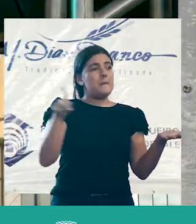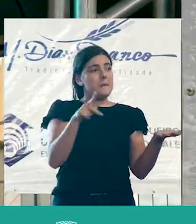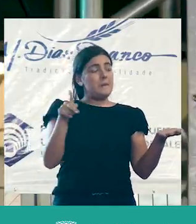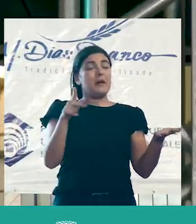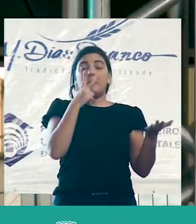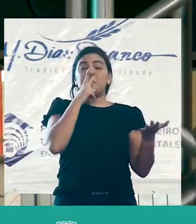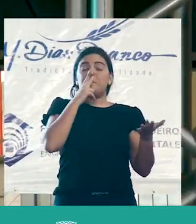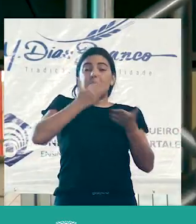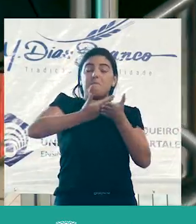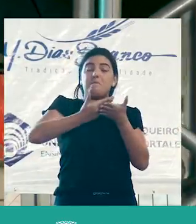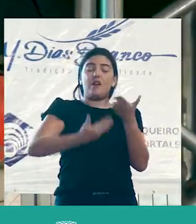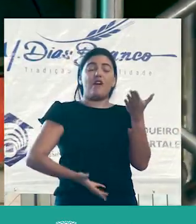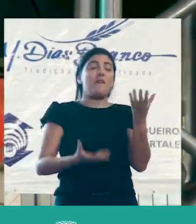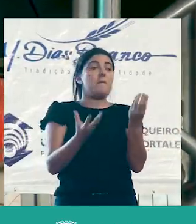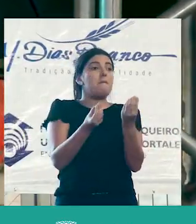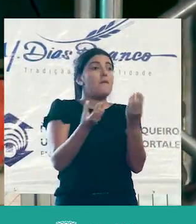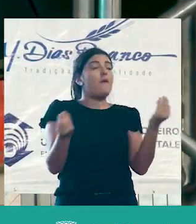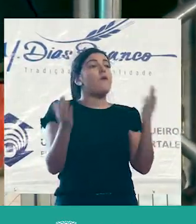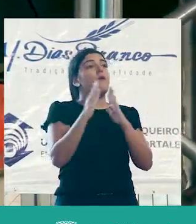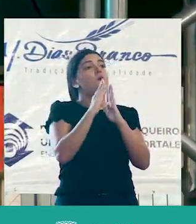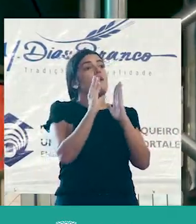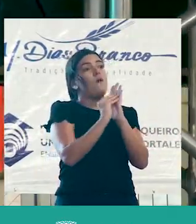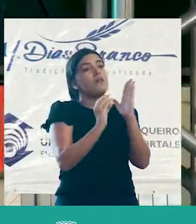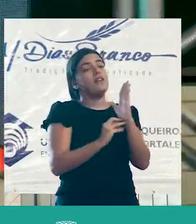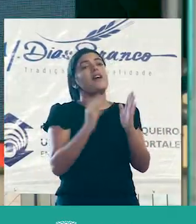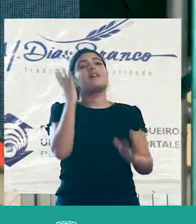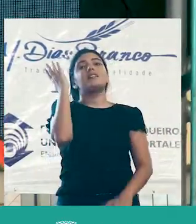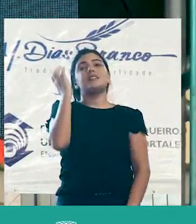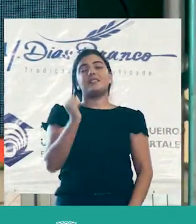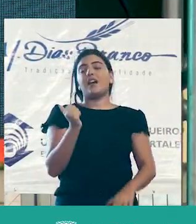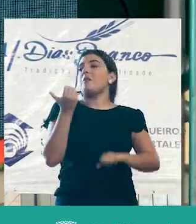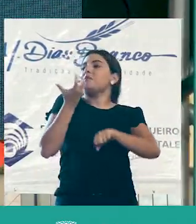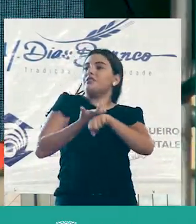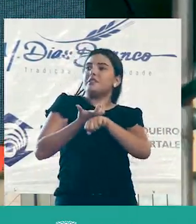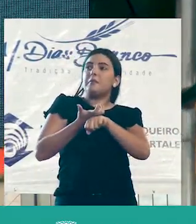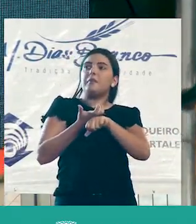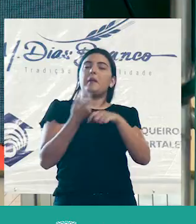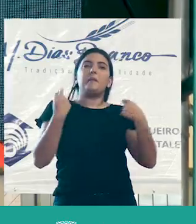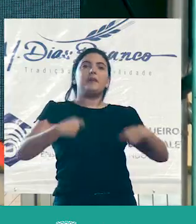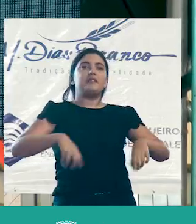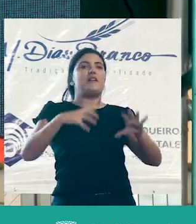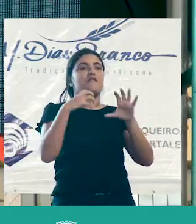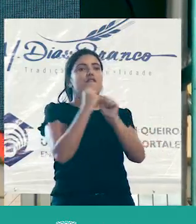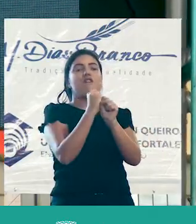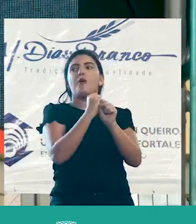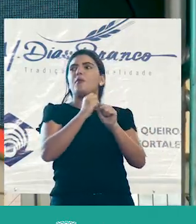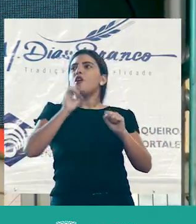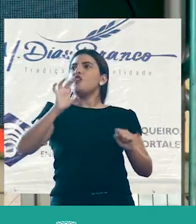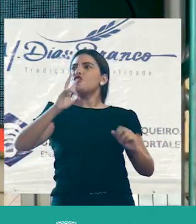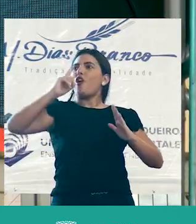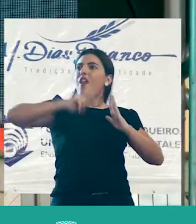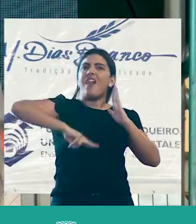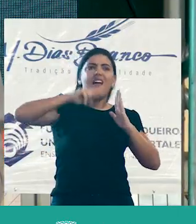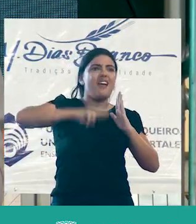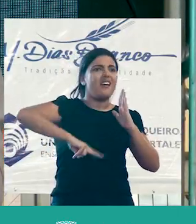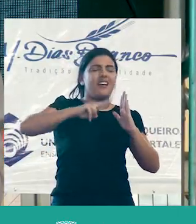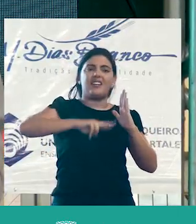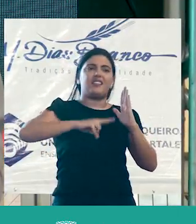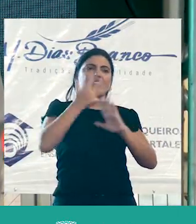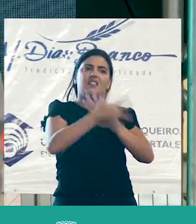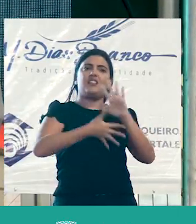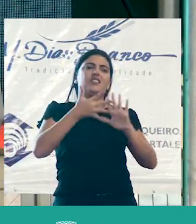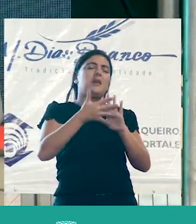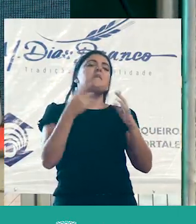muito conteudista, ou seja, você tem que saber a matéria para poder fazer a questão. Não adianta só ler o texto, na maioria das